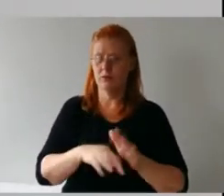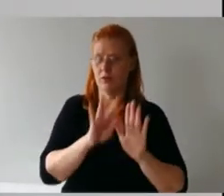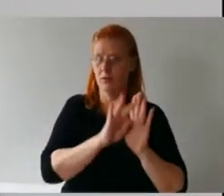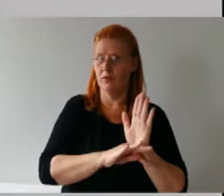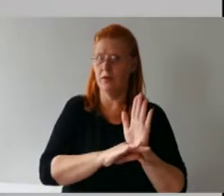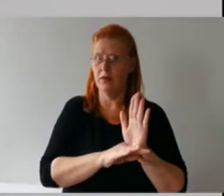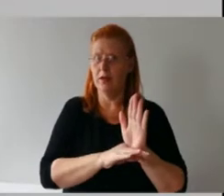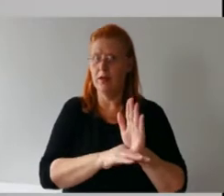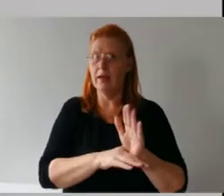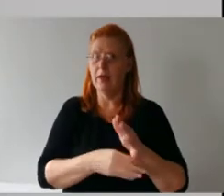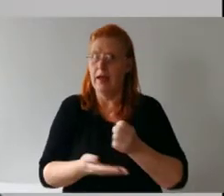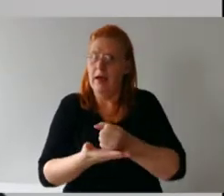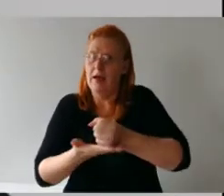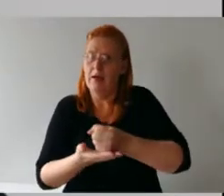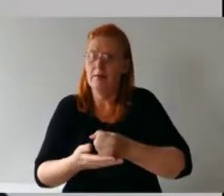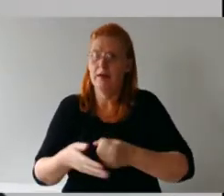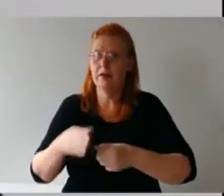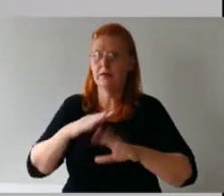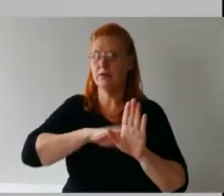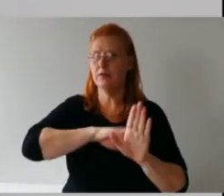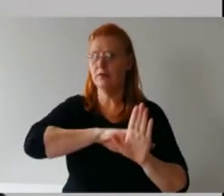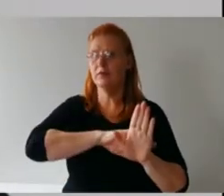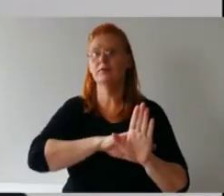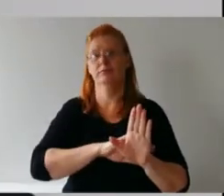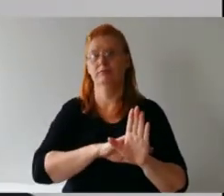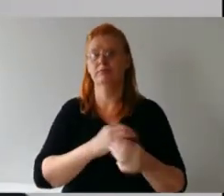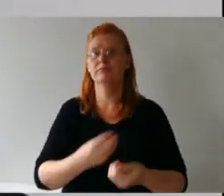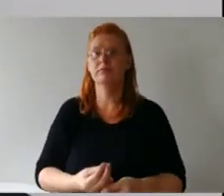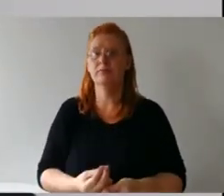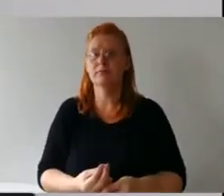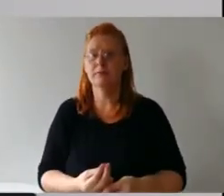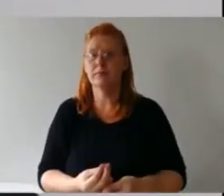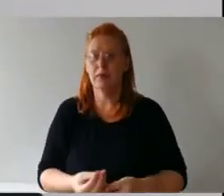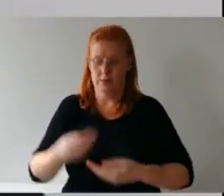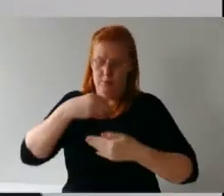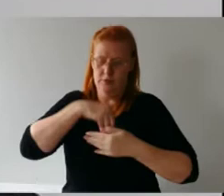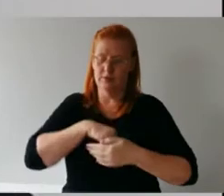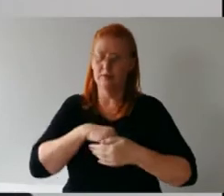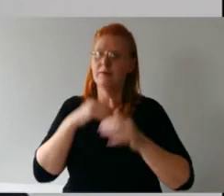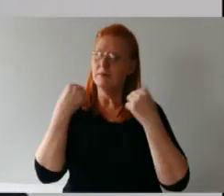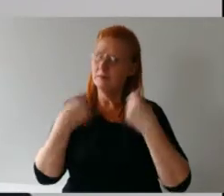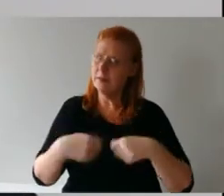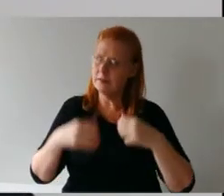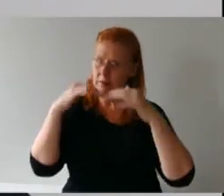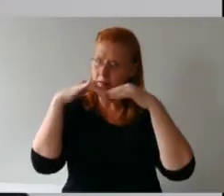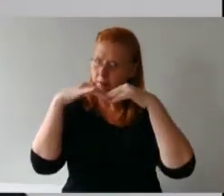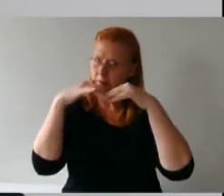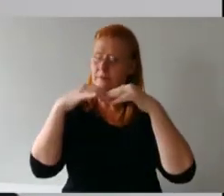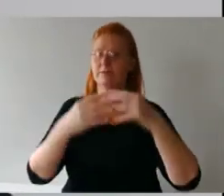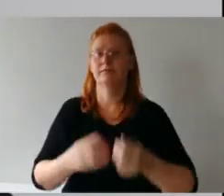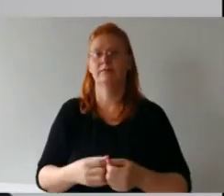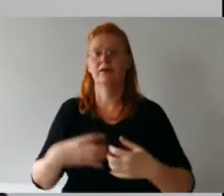tornam possível o acordo entre sujeitos. A subjetividade teórica vem ser a proposição fundamental do empirismo.